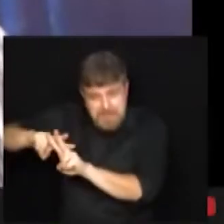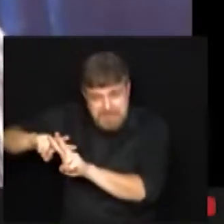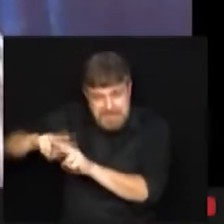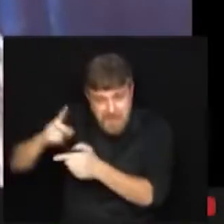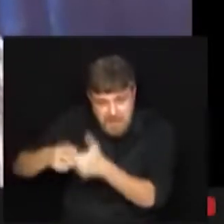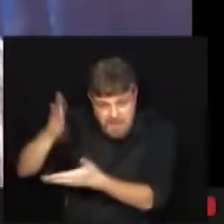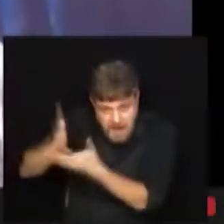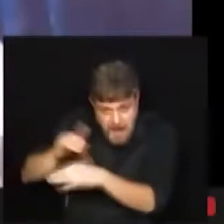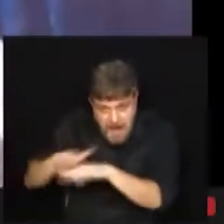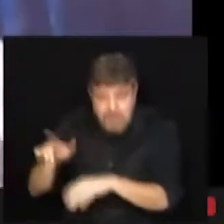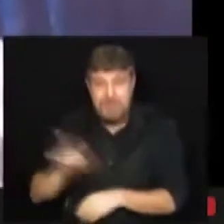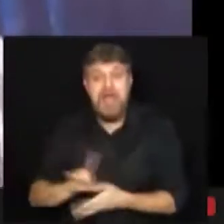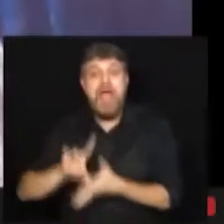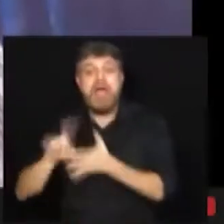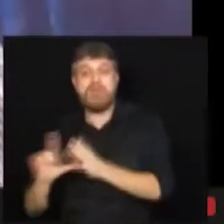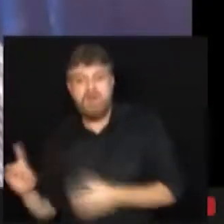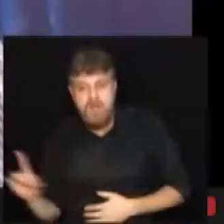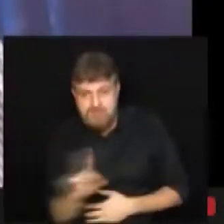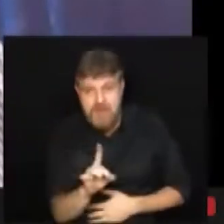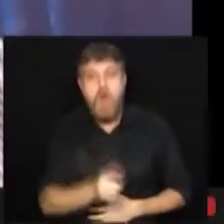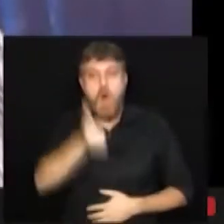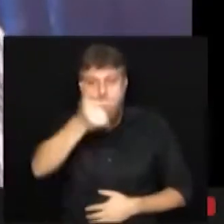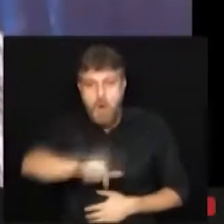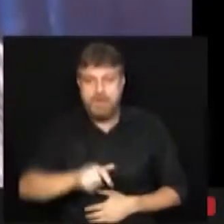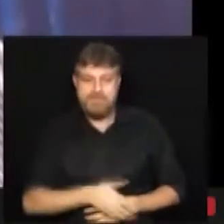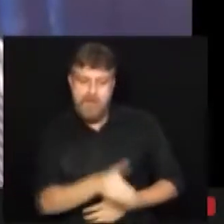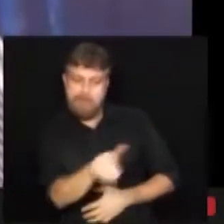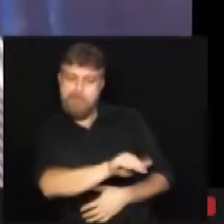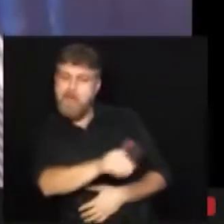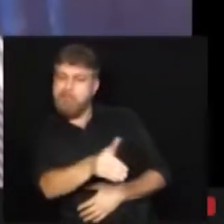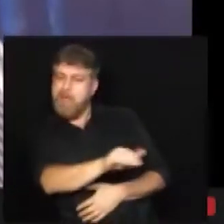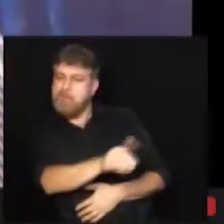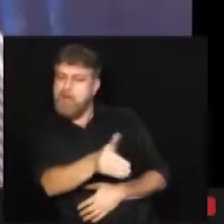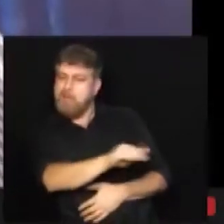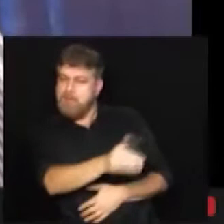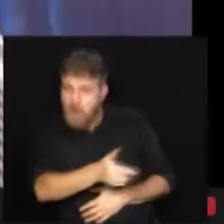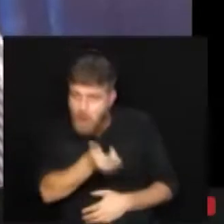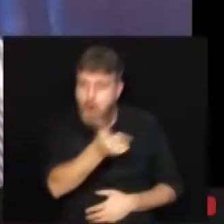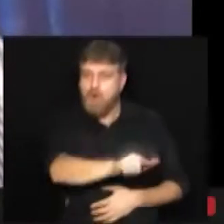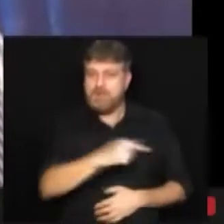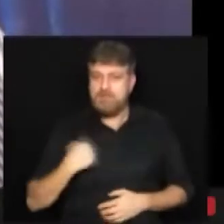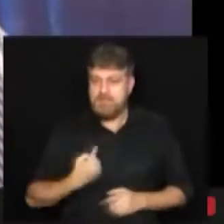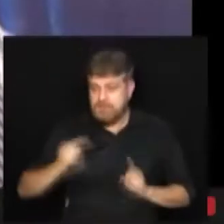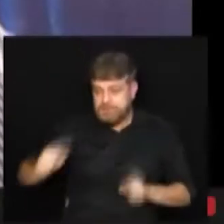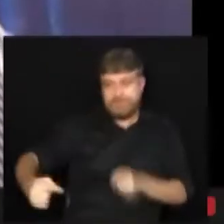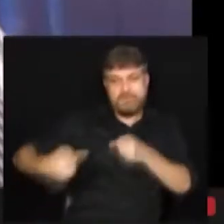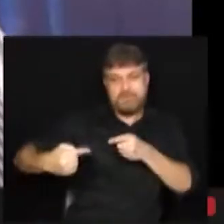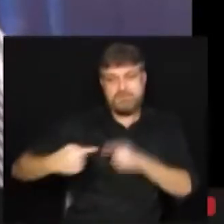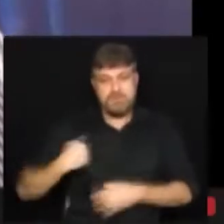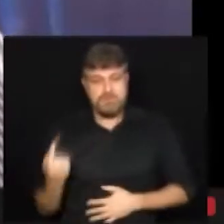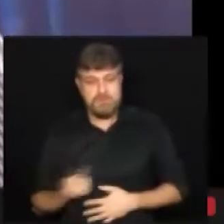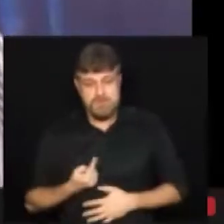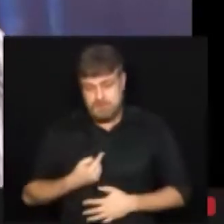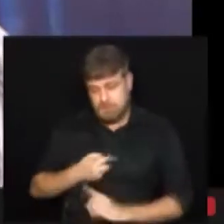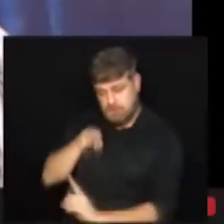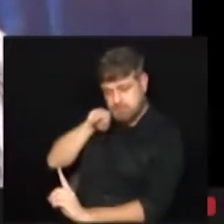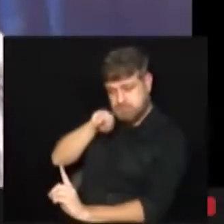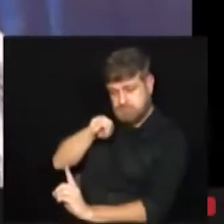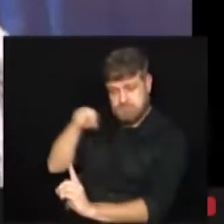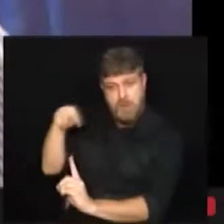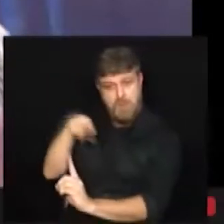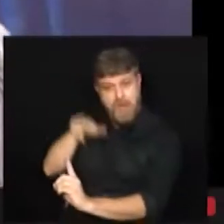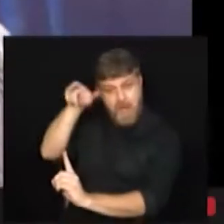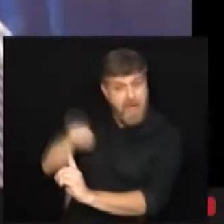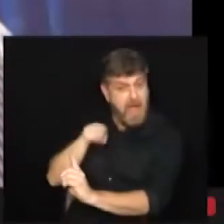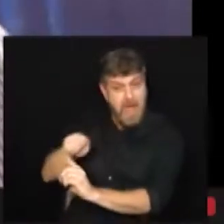vai preso, ele sai e comete o crime de novo, ele comete o abuso. E esse é o nosso desafio, é olhar essa pessoa como